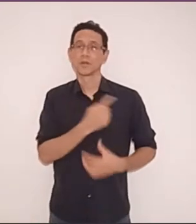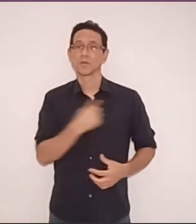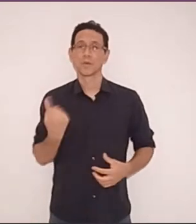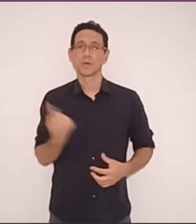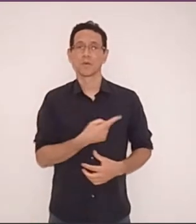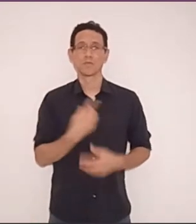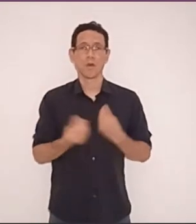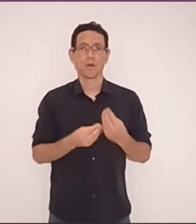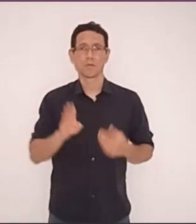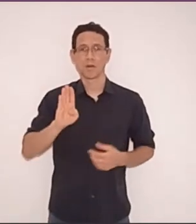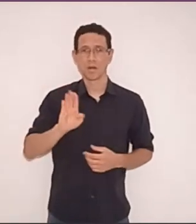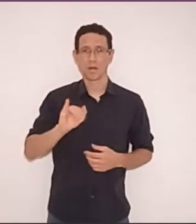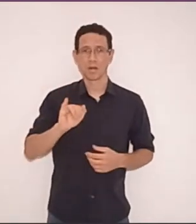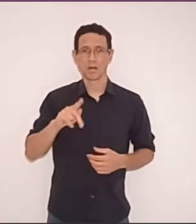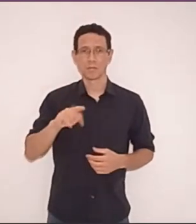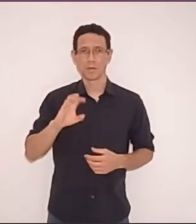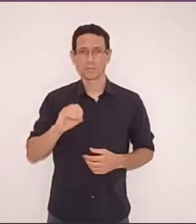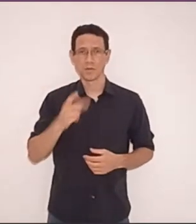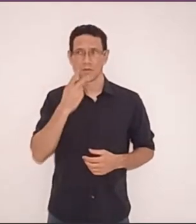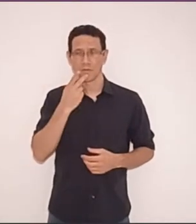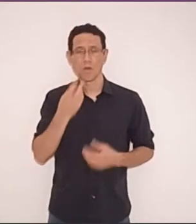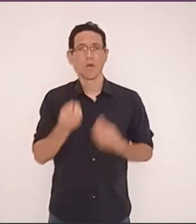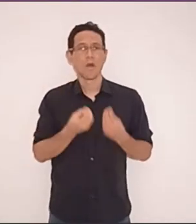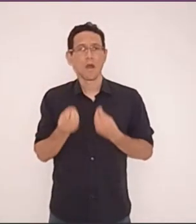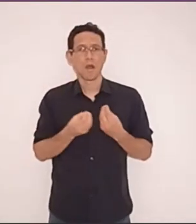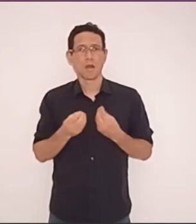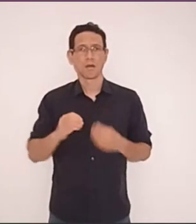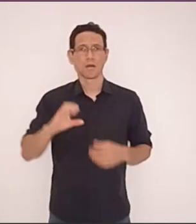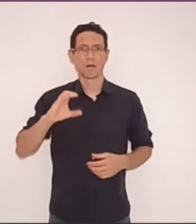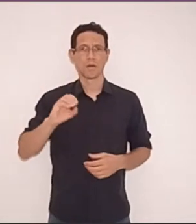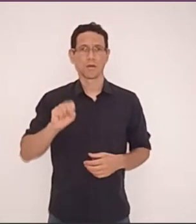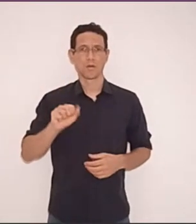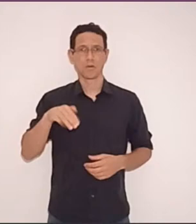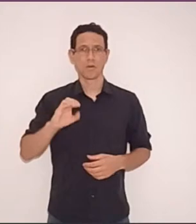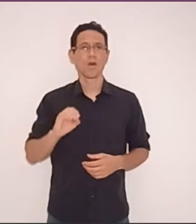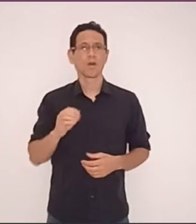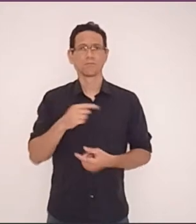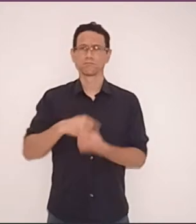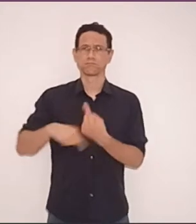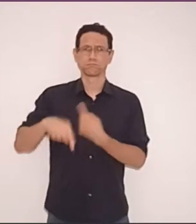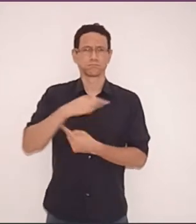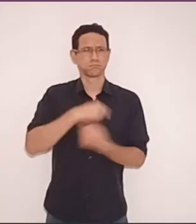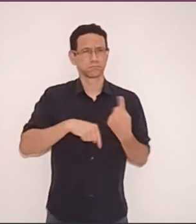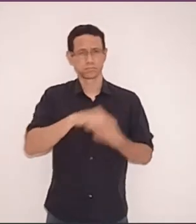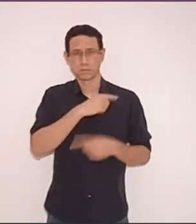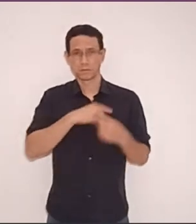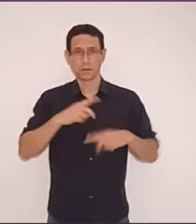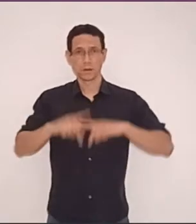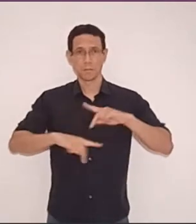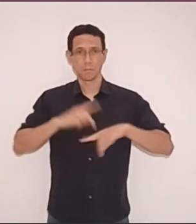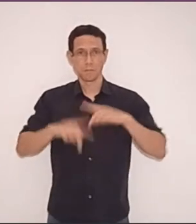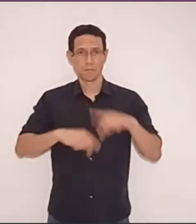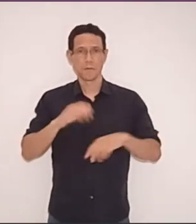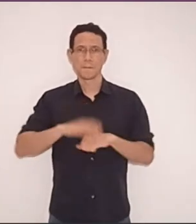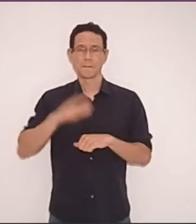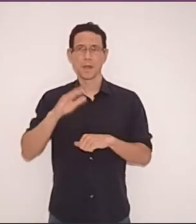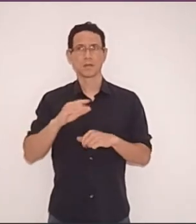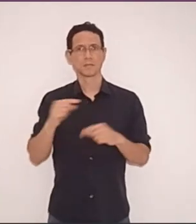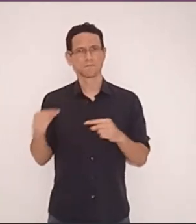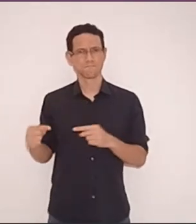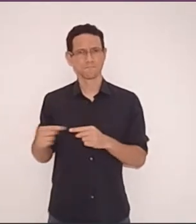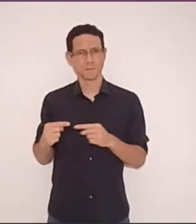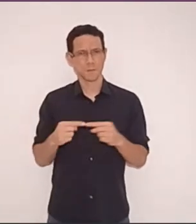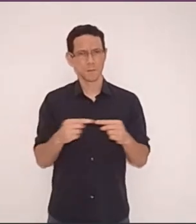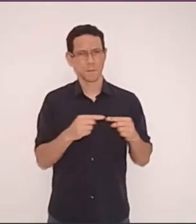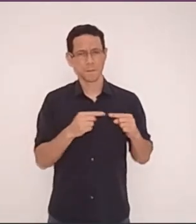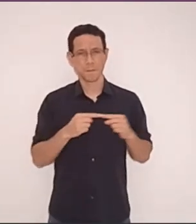com código bem então peço grupo pode também é o cliente